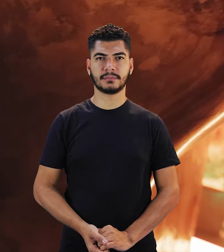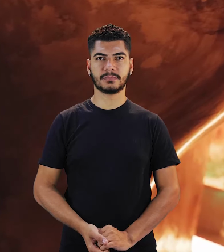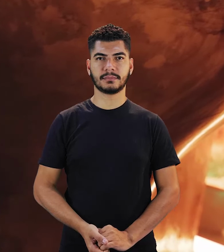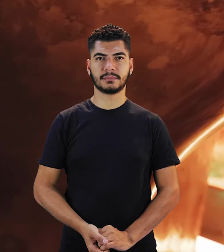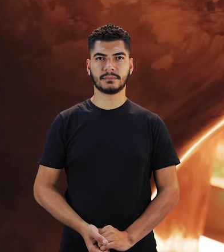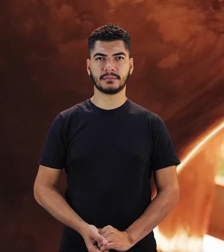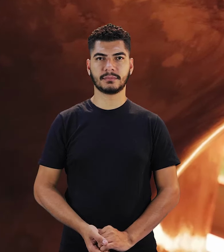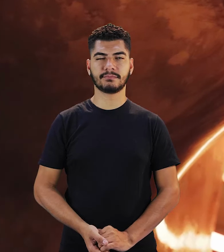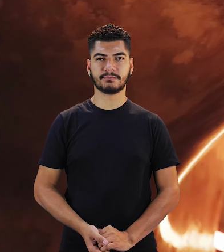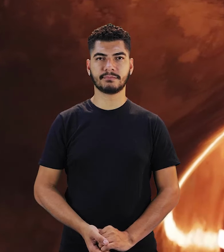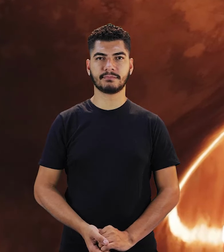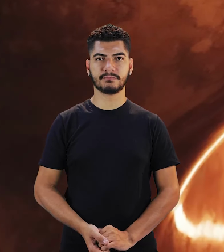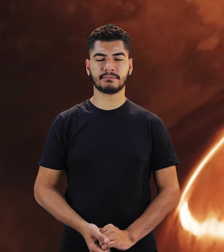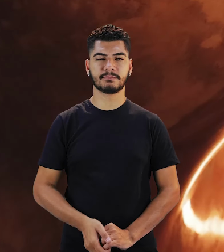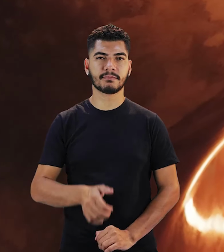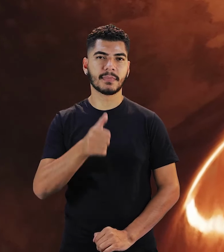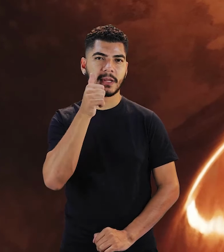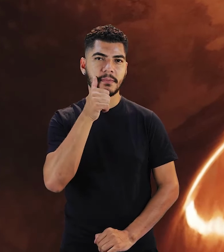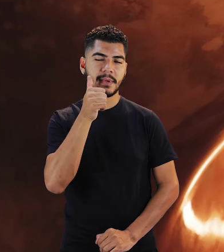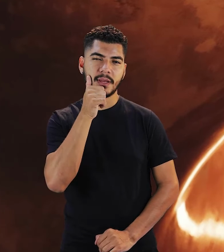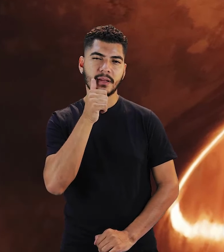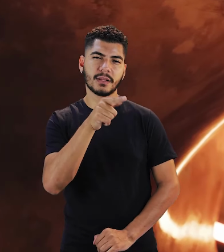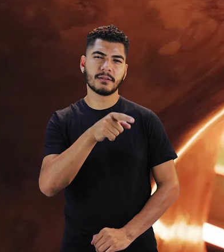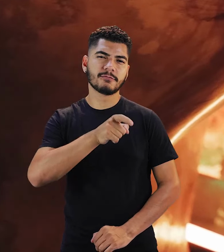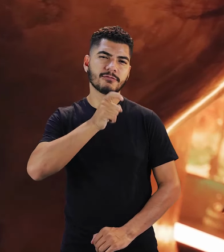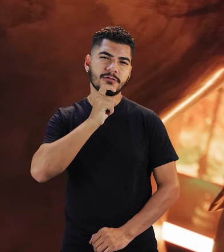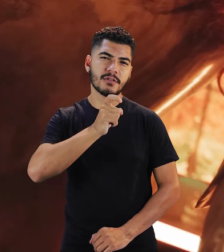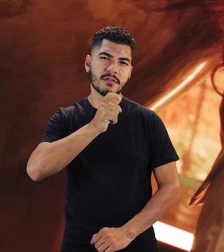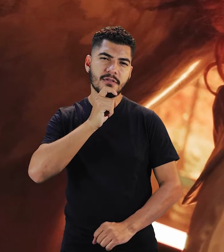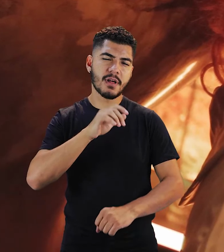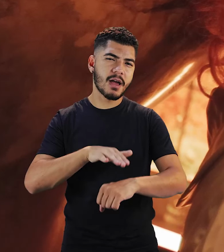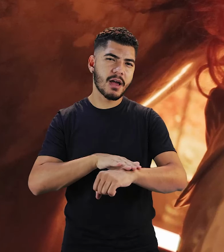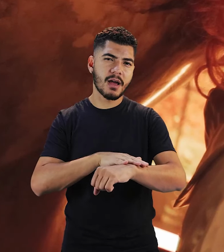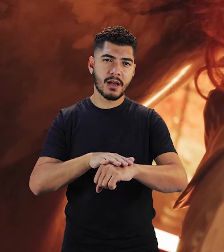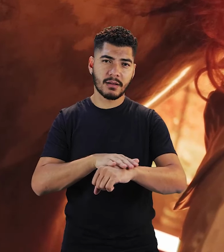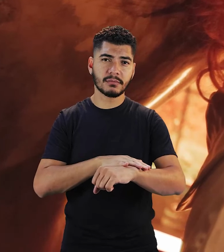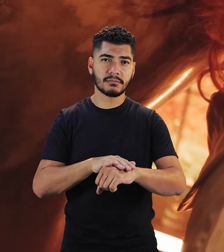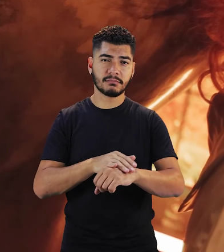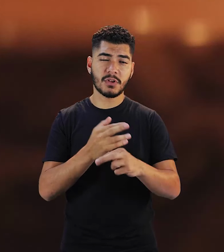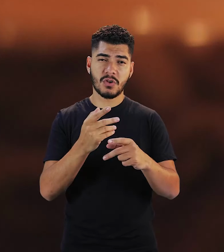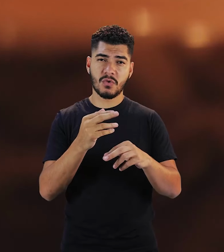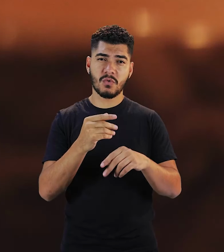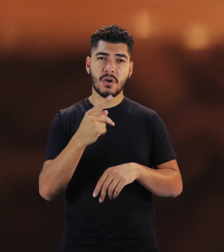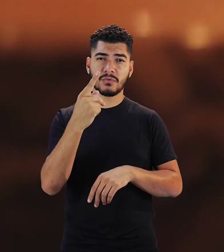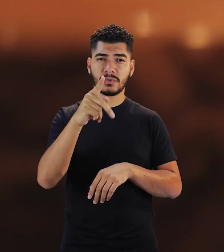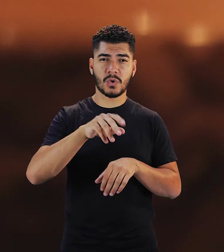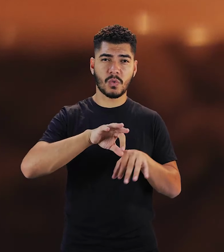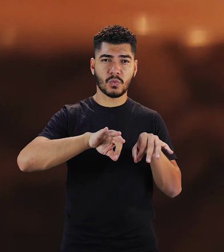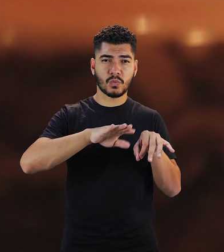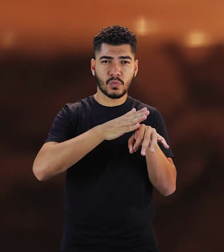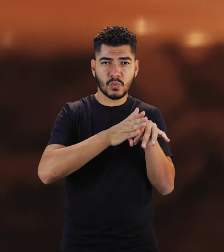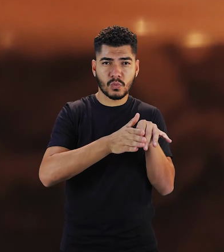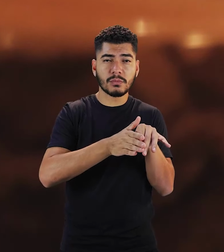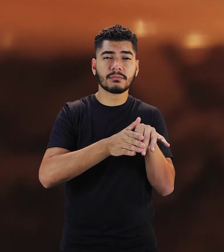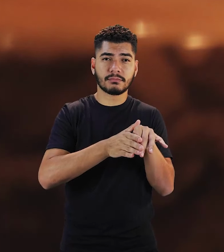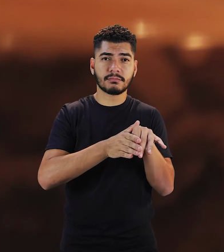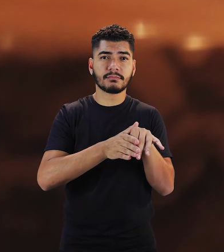Estás gelada, minha menina. Tão gelada como tua própria castidade. Ah,